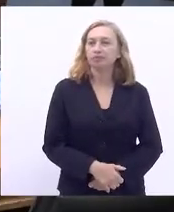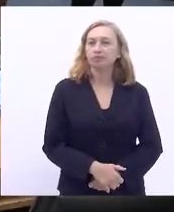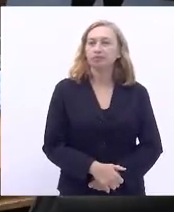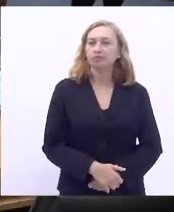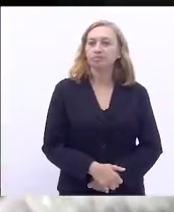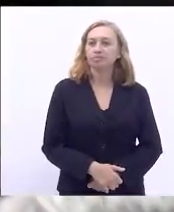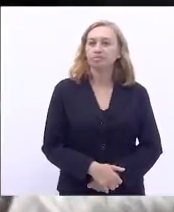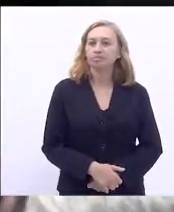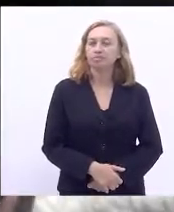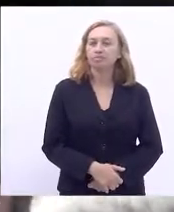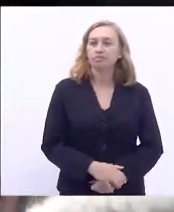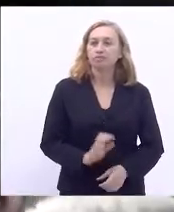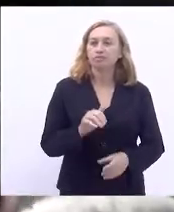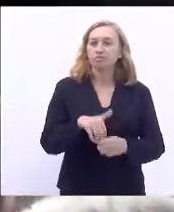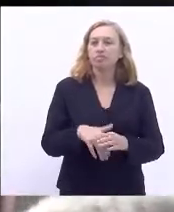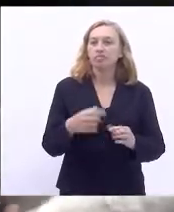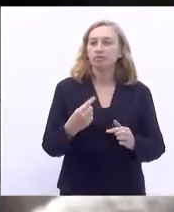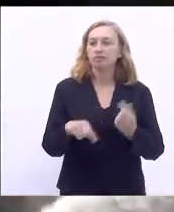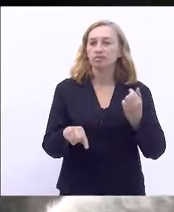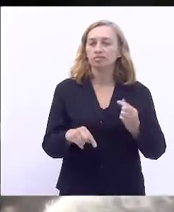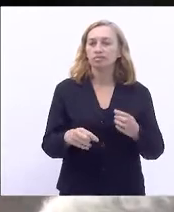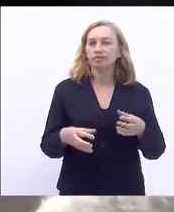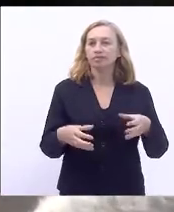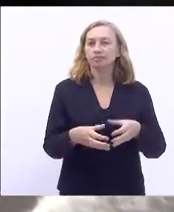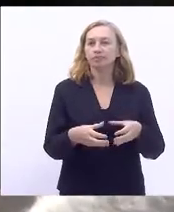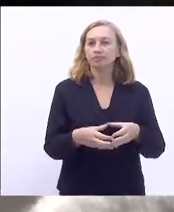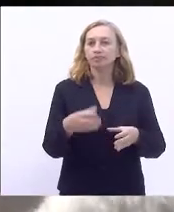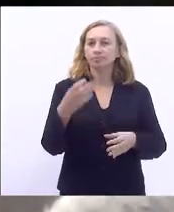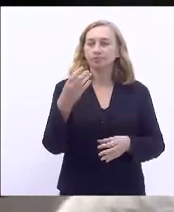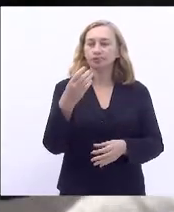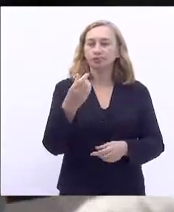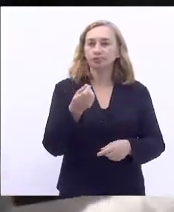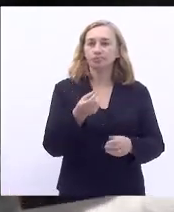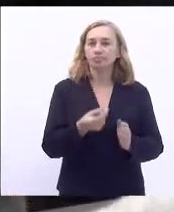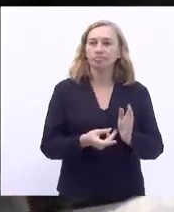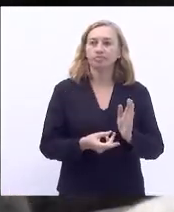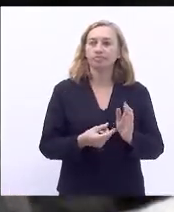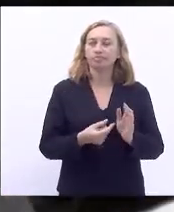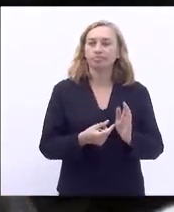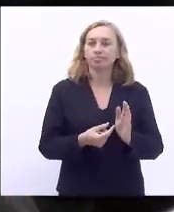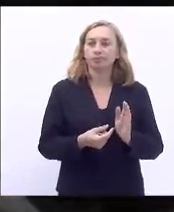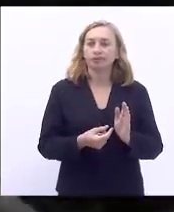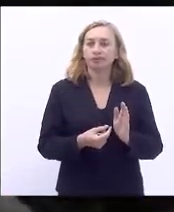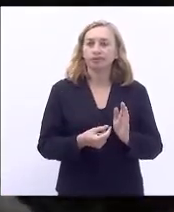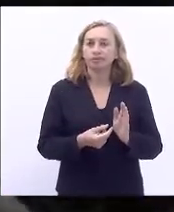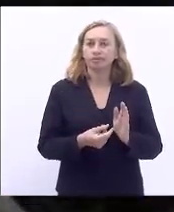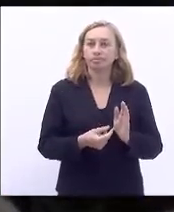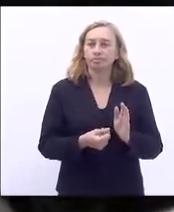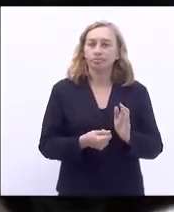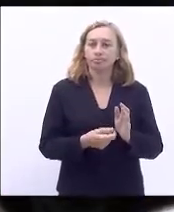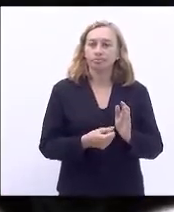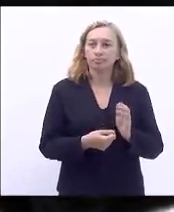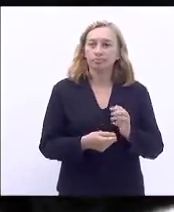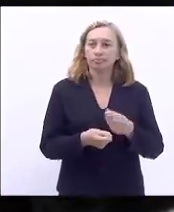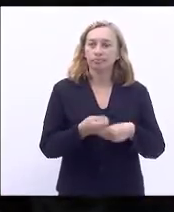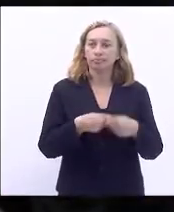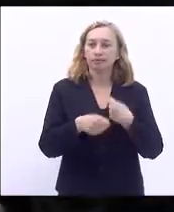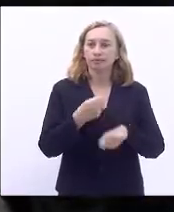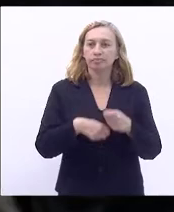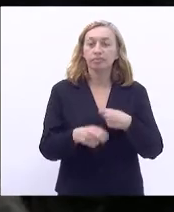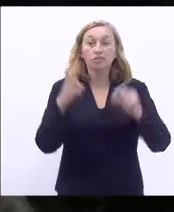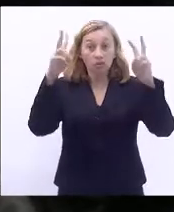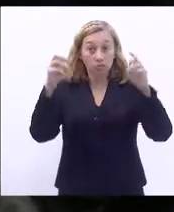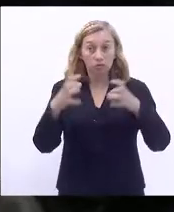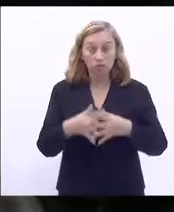Dar um voto divergente na Comissão de Economia, presidente André Siciliano. Esse é um tema complexo que é preciso levar em conta a questão